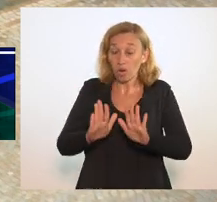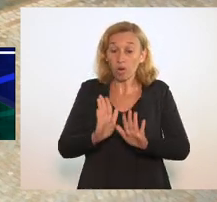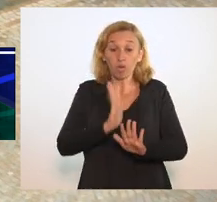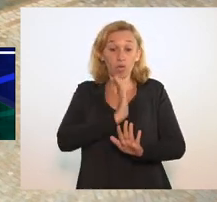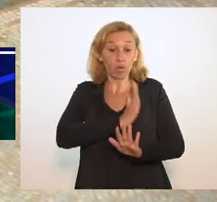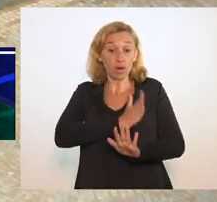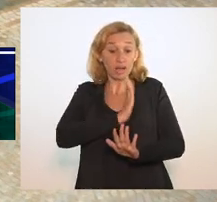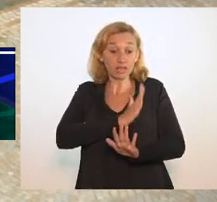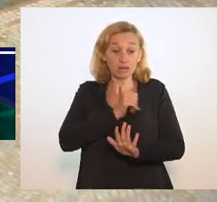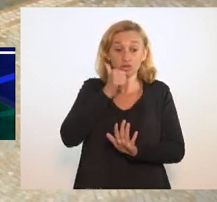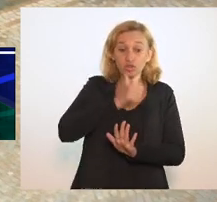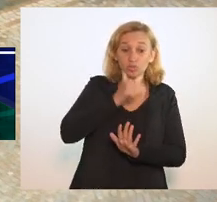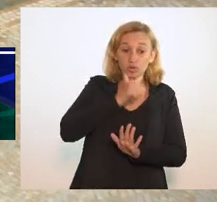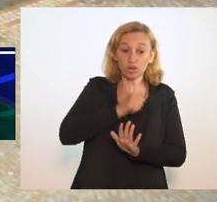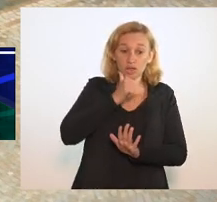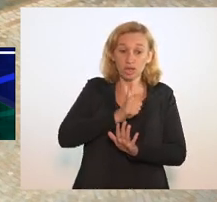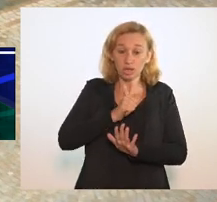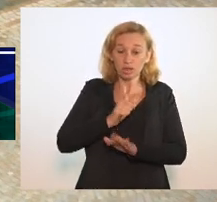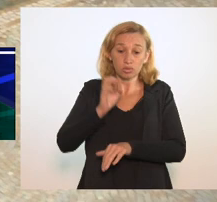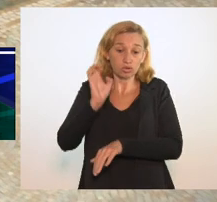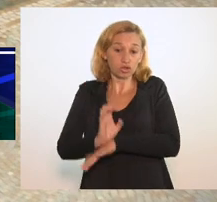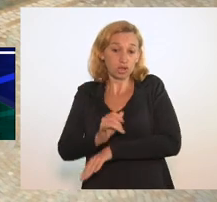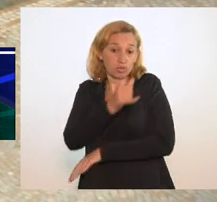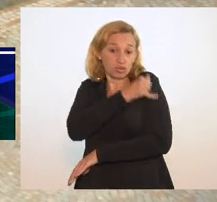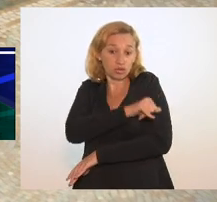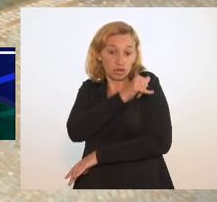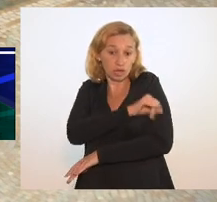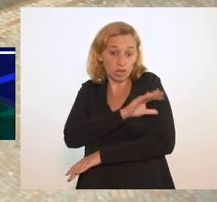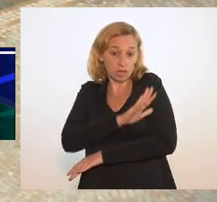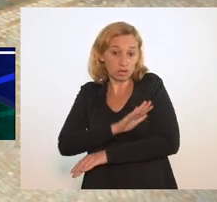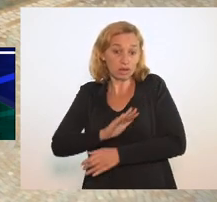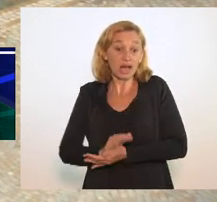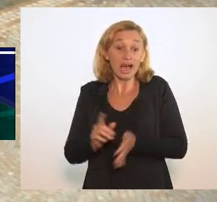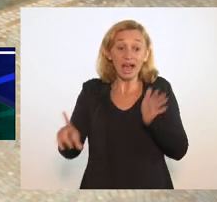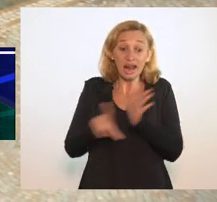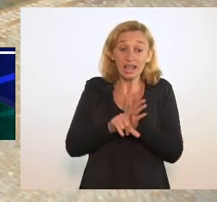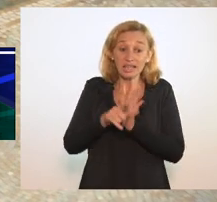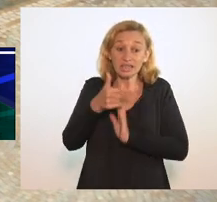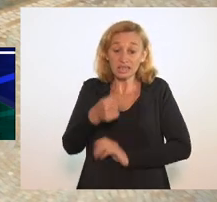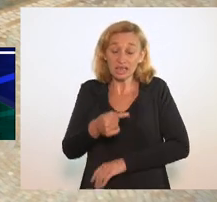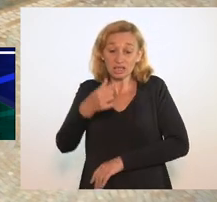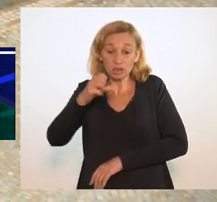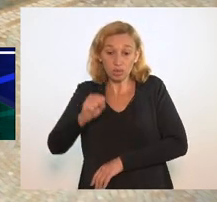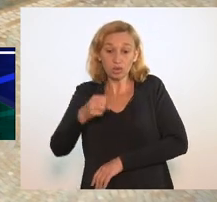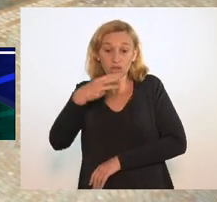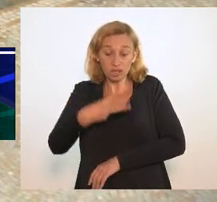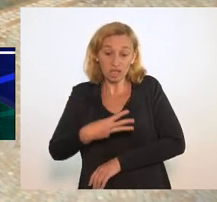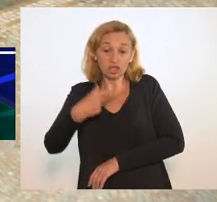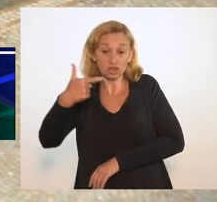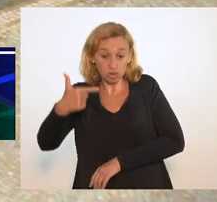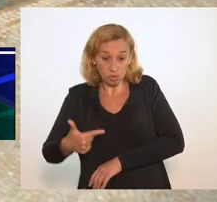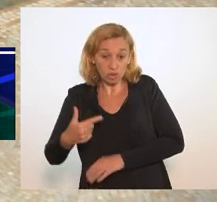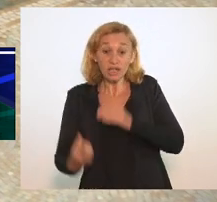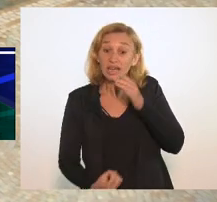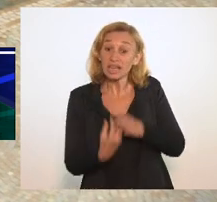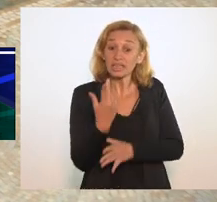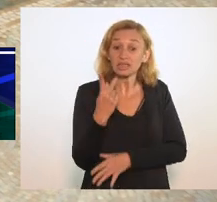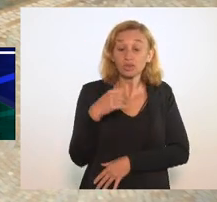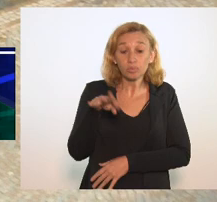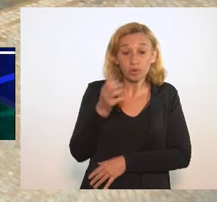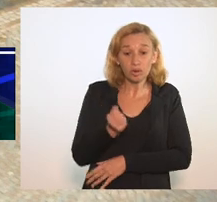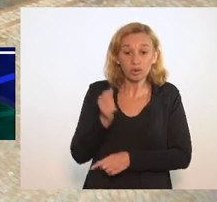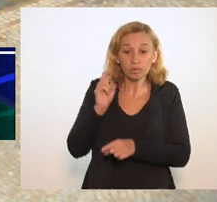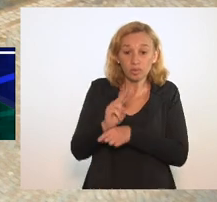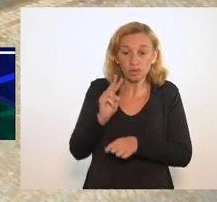Mulher no âmbito do Estado do Rio de Janeiro. A Lei 7832 dispõe sobre a criação do Programa de Prevenção